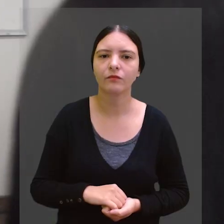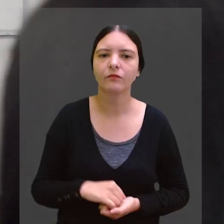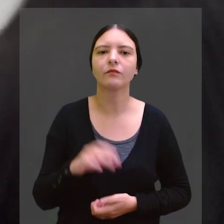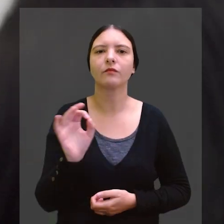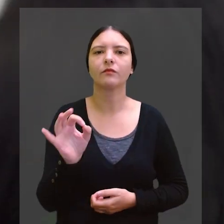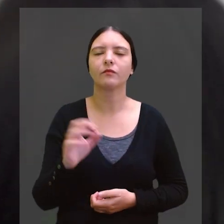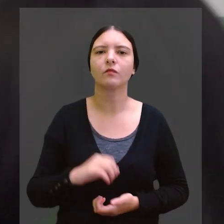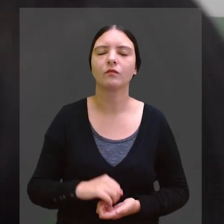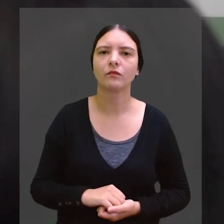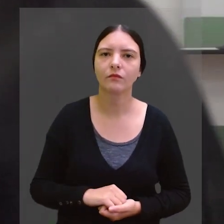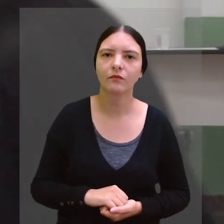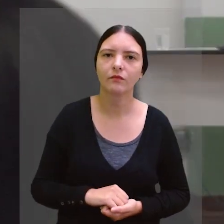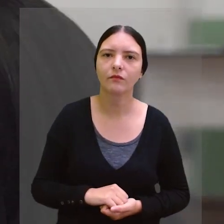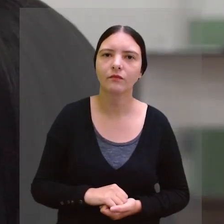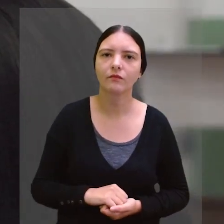Sim.